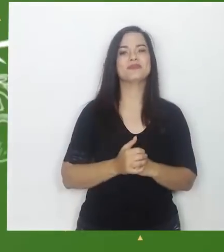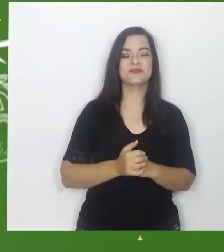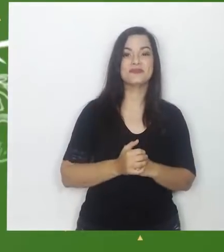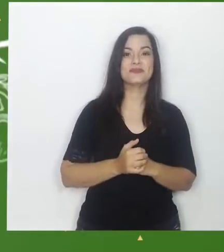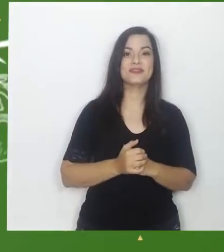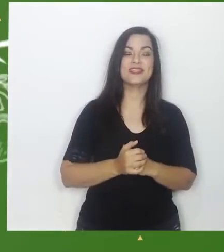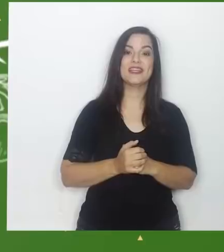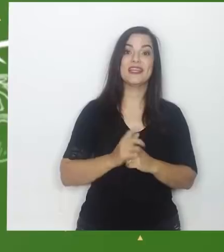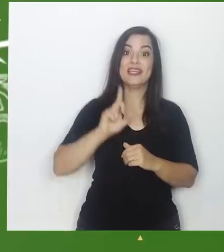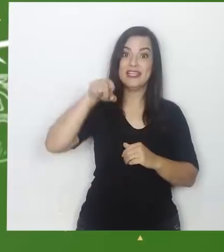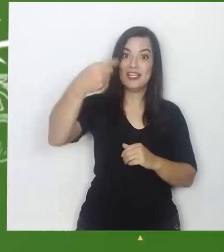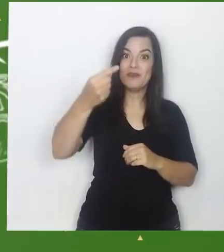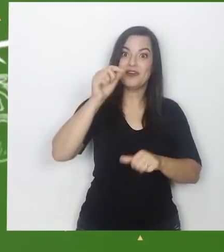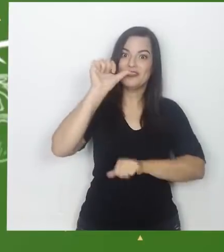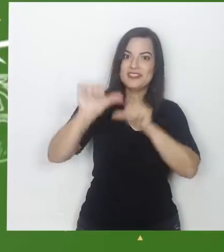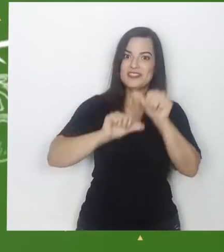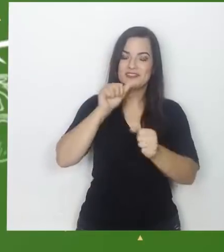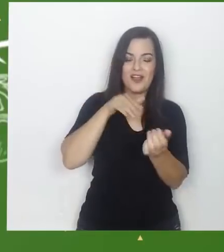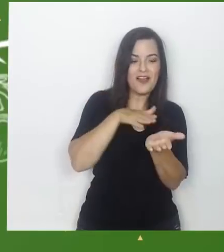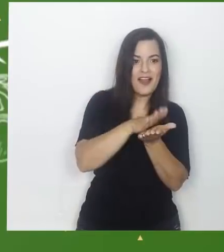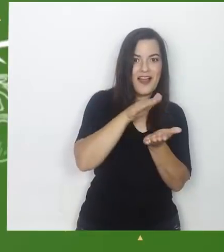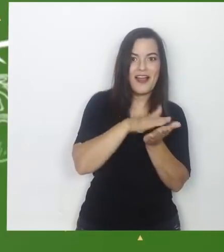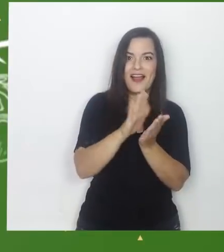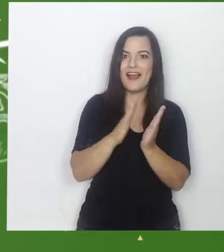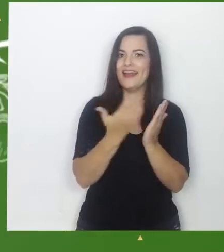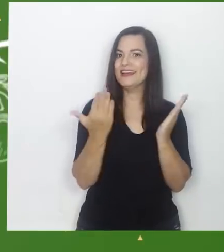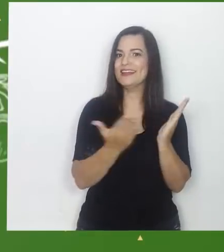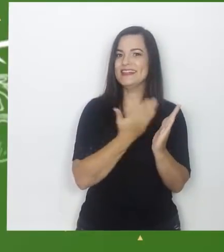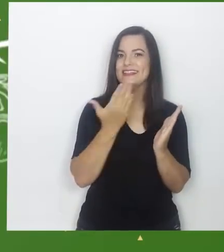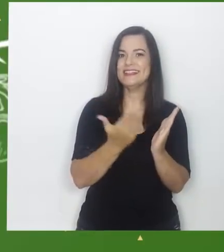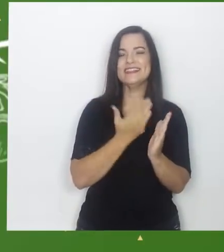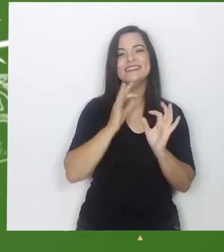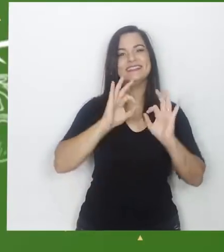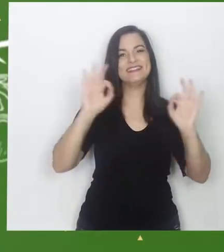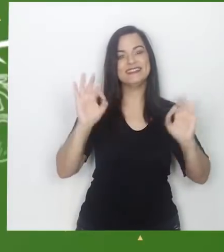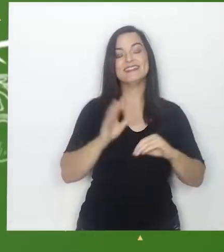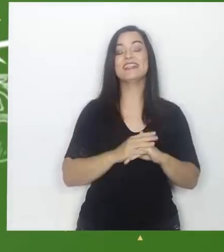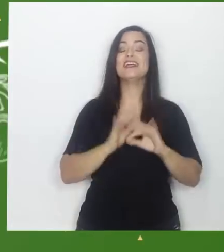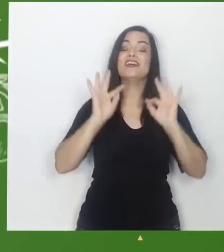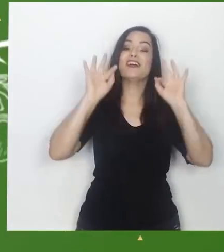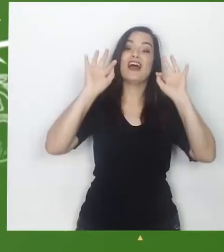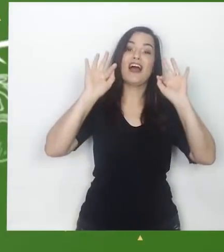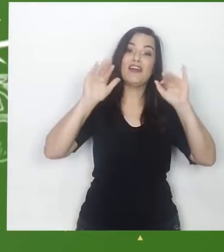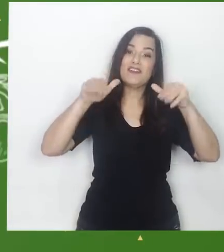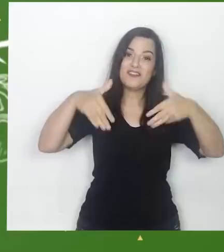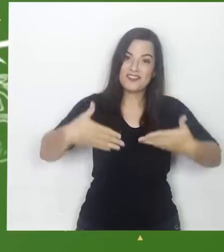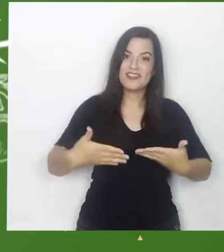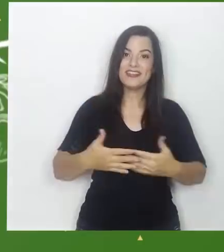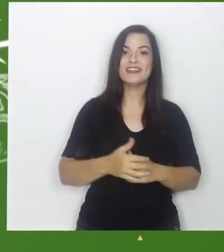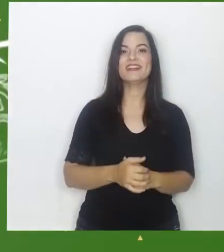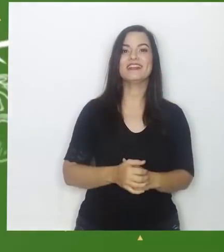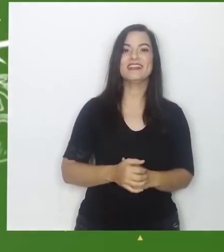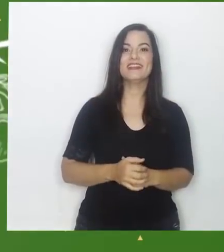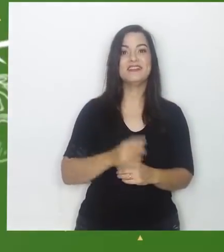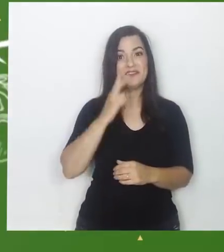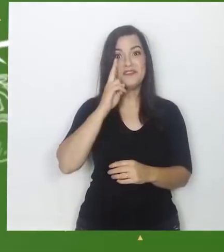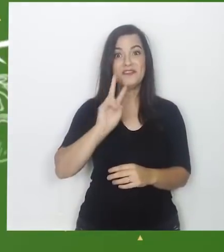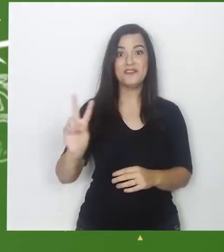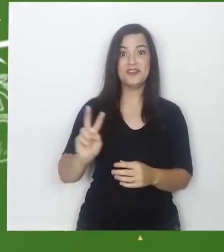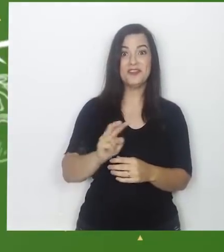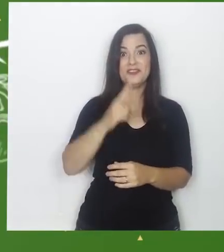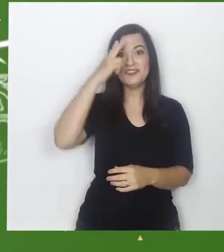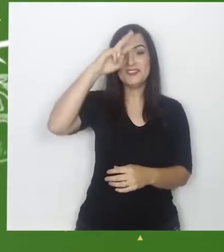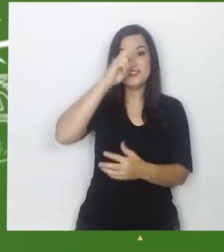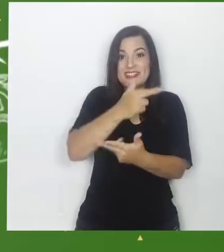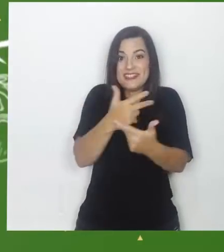E foi assim que nós encerramos o nosso ciclo de descobertas de investigações. Viu só